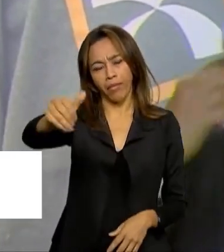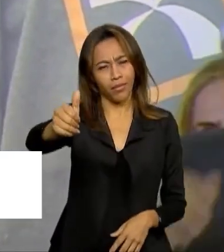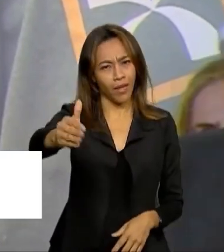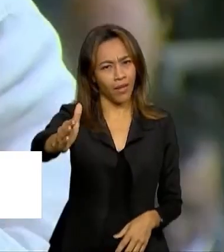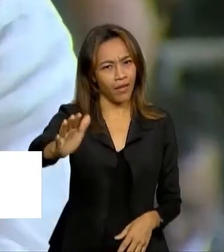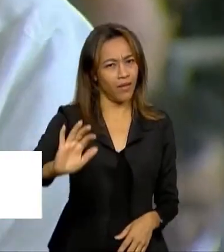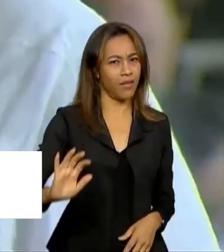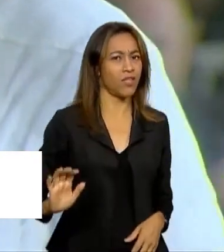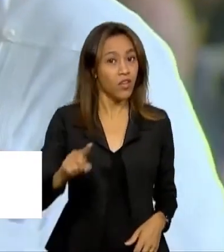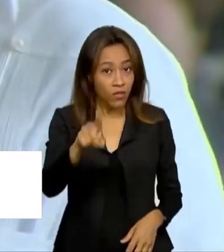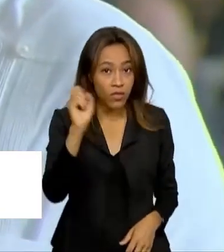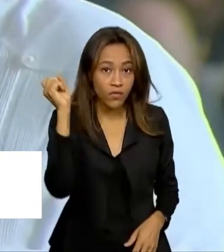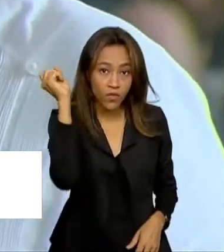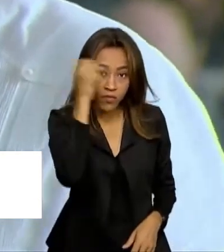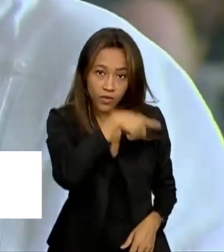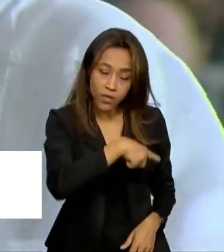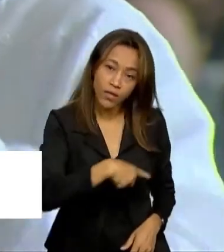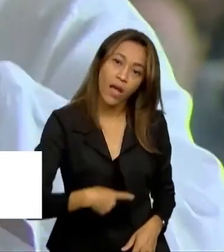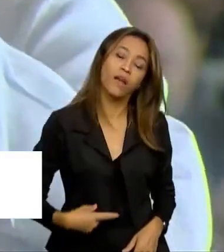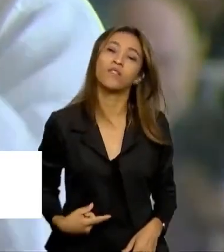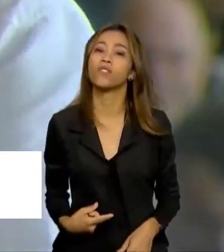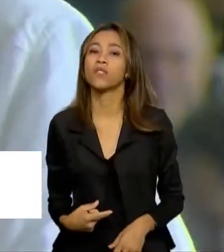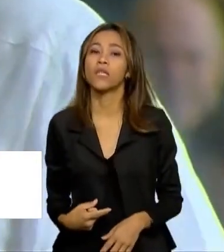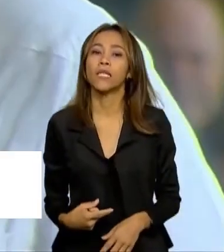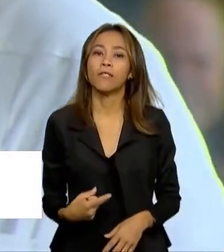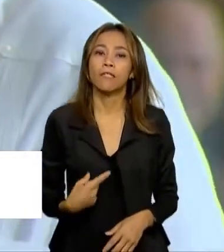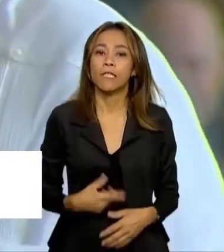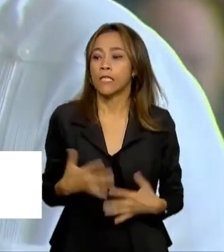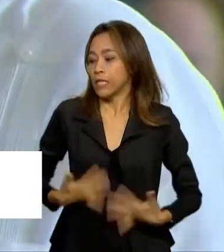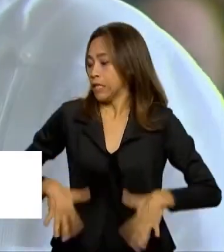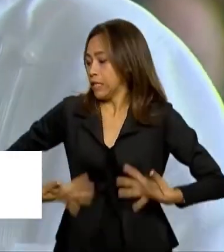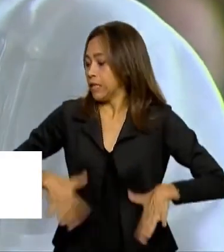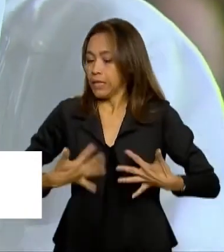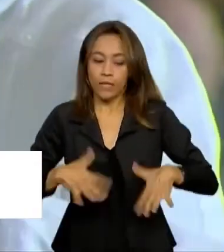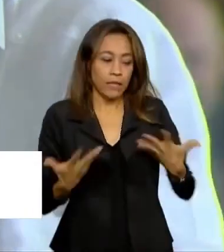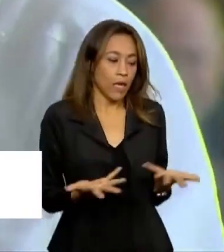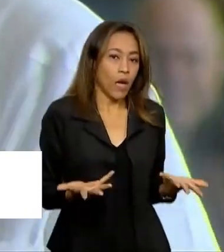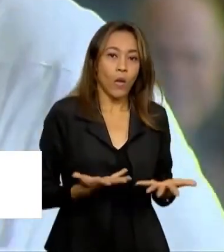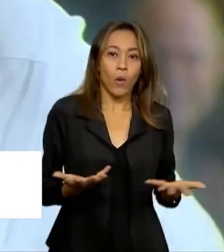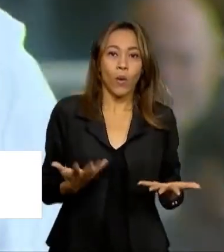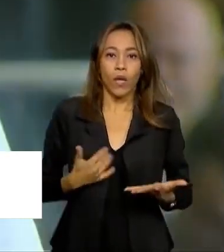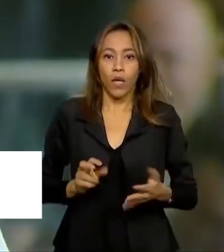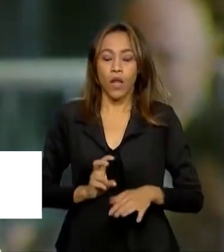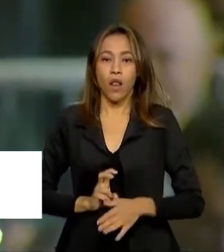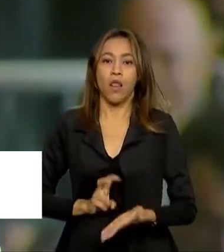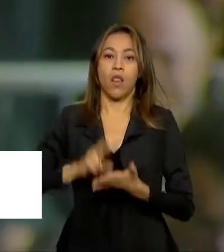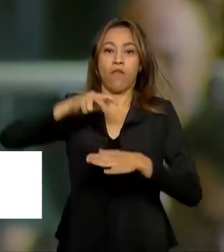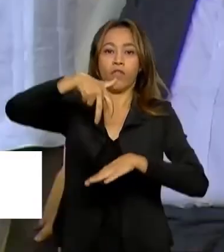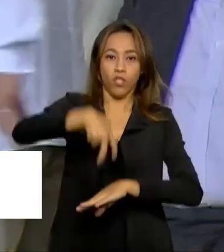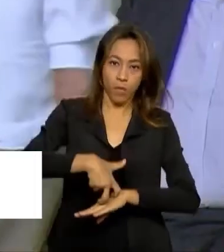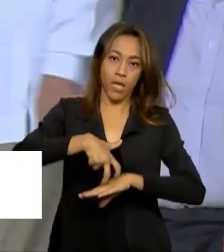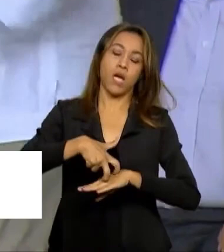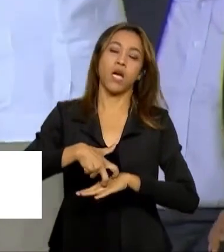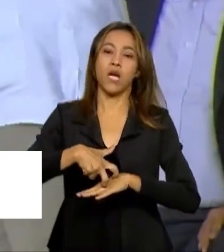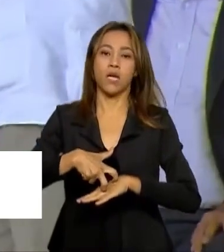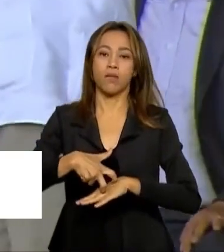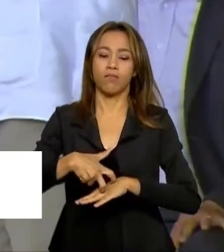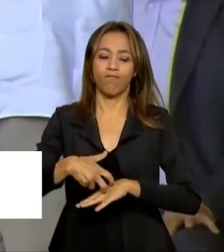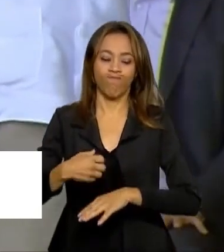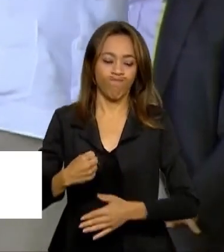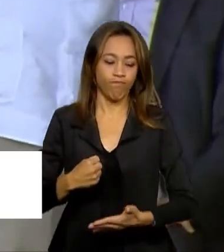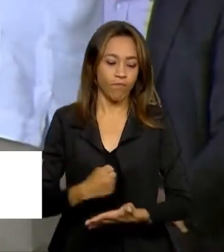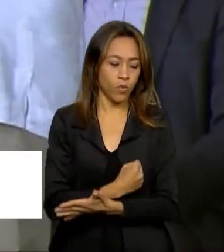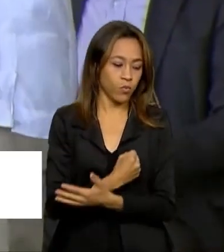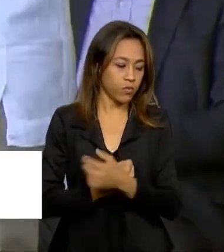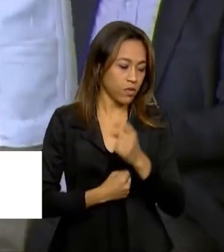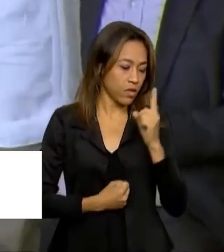Quando você tiver dificuldade, quando você estiver aperreado, que você levantar de manhã, for para o teu gabinete e falar, puta,